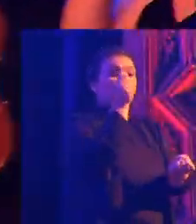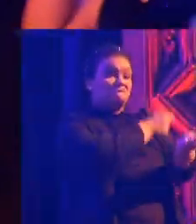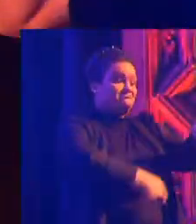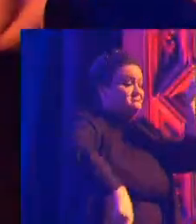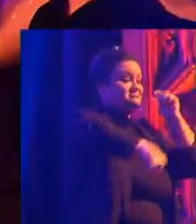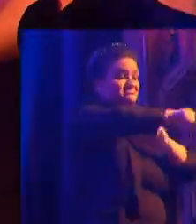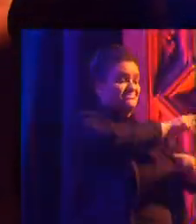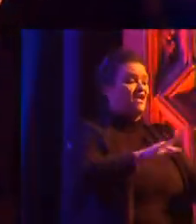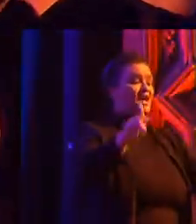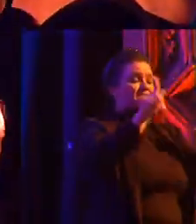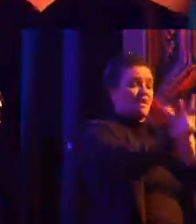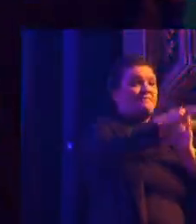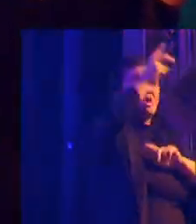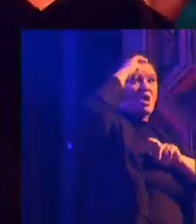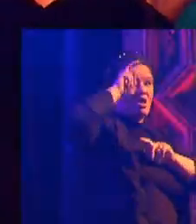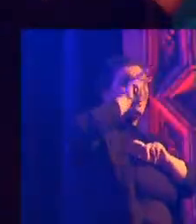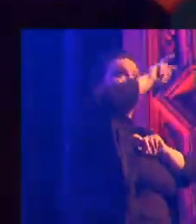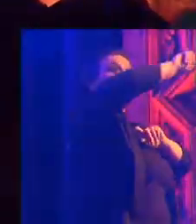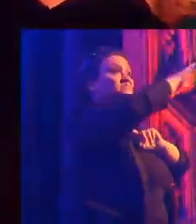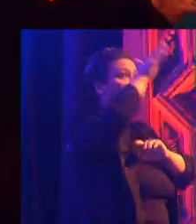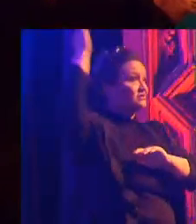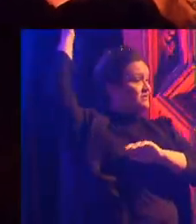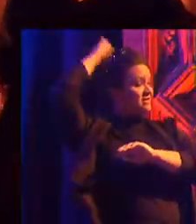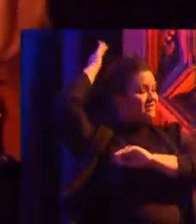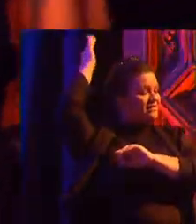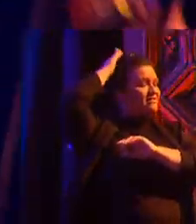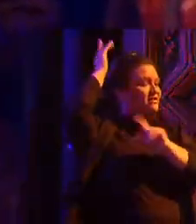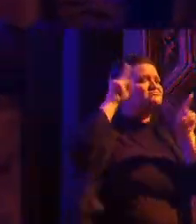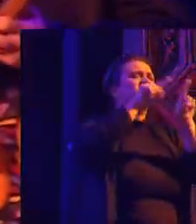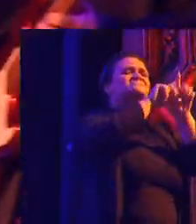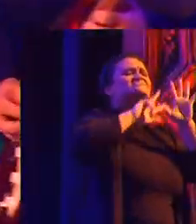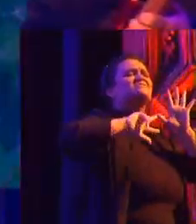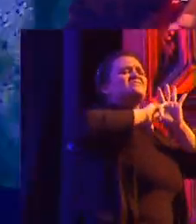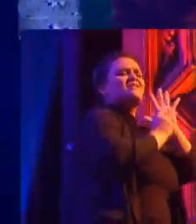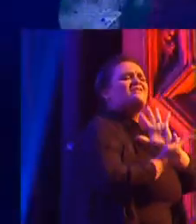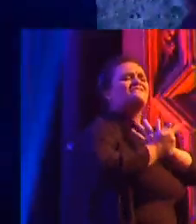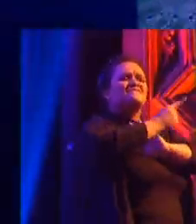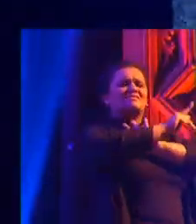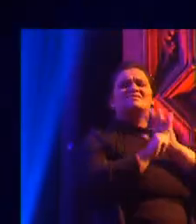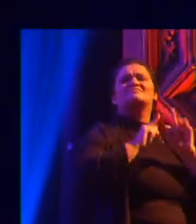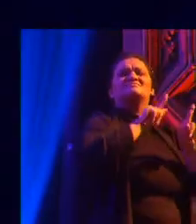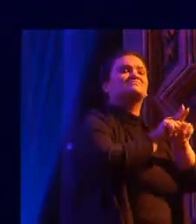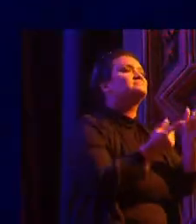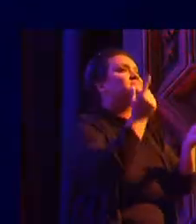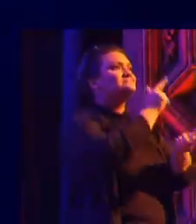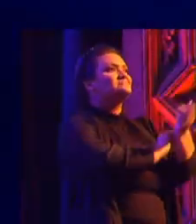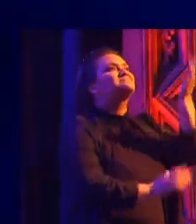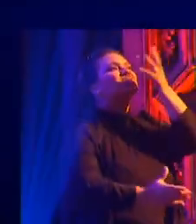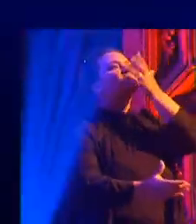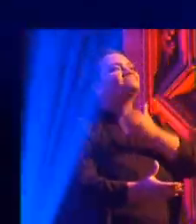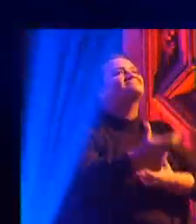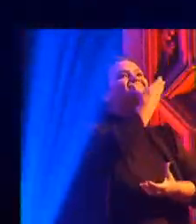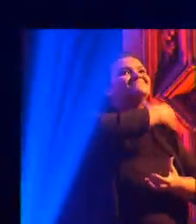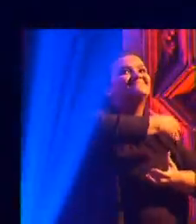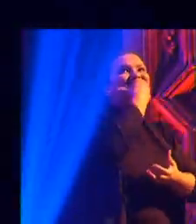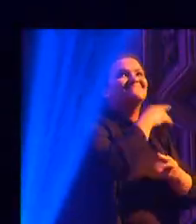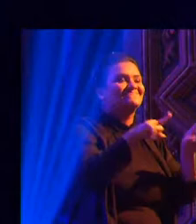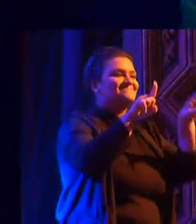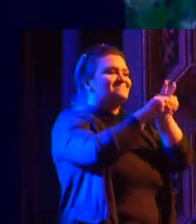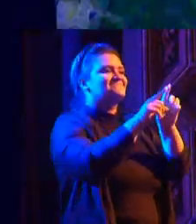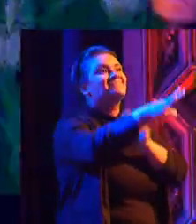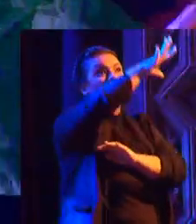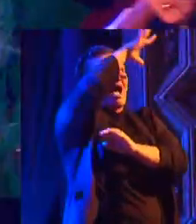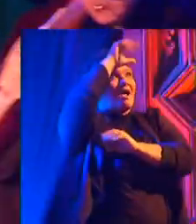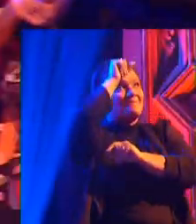chegou com sua mucuca e de quebra. Ainda trouxeram Pinduca, aqui em Marques, com seu batom gostou de fruta. No prêmio Amazônia